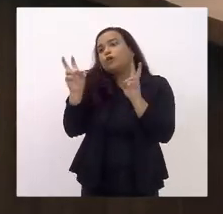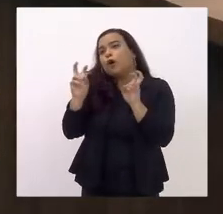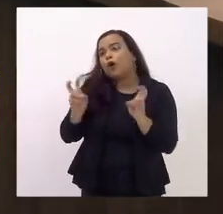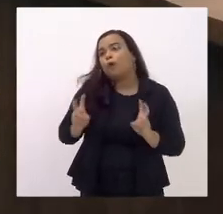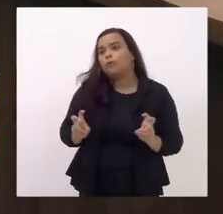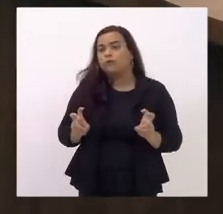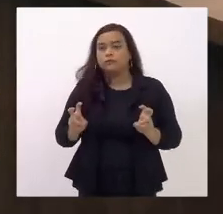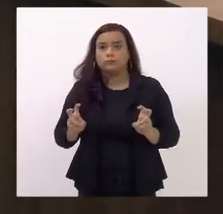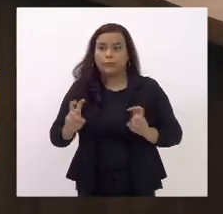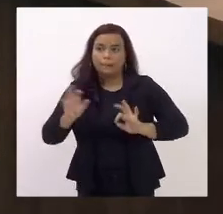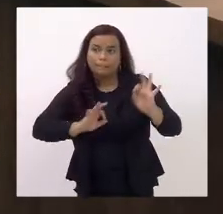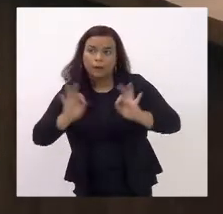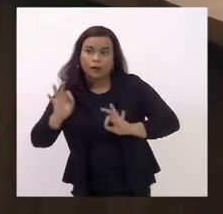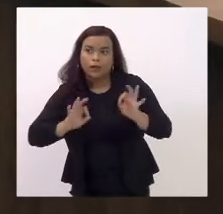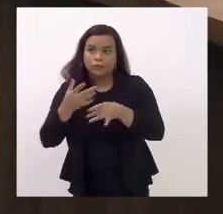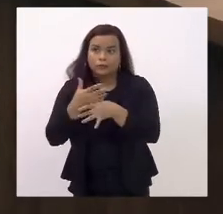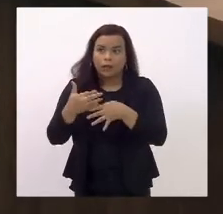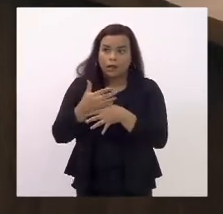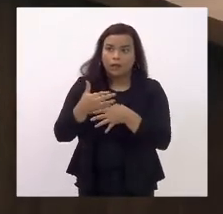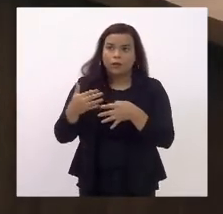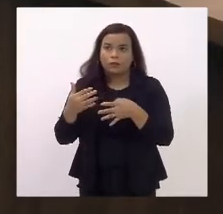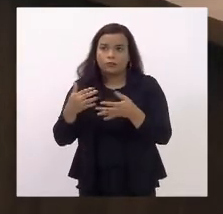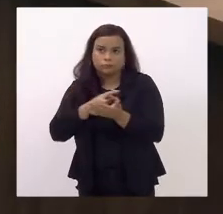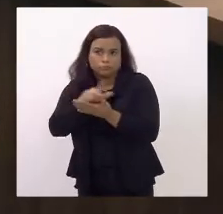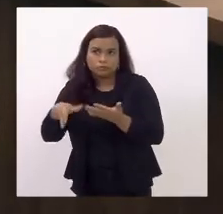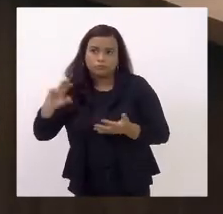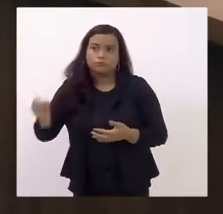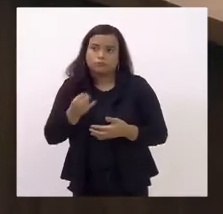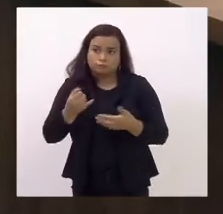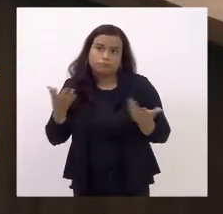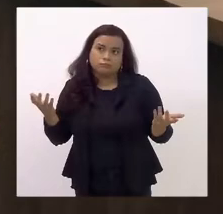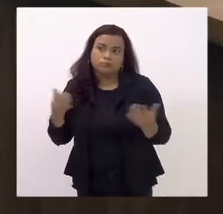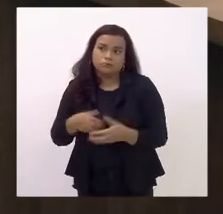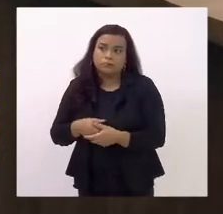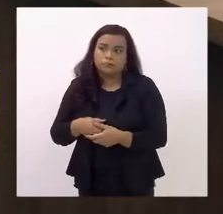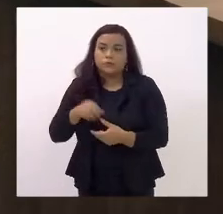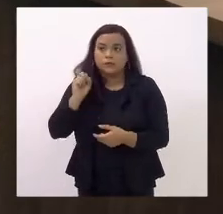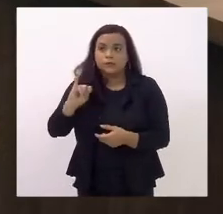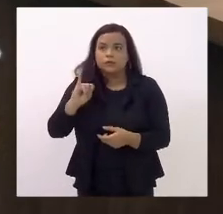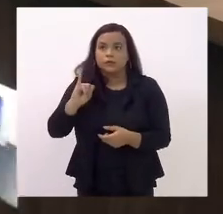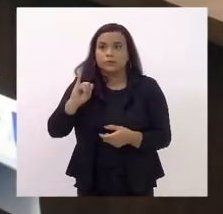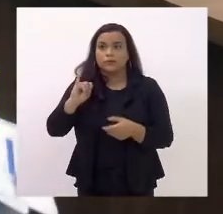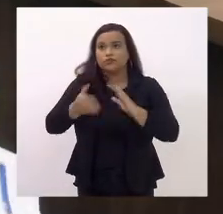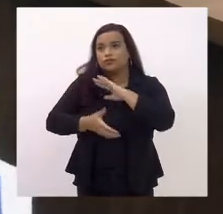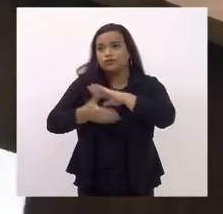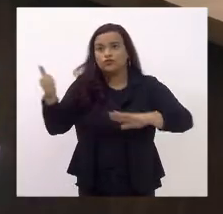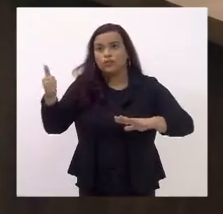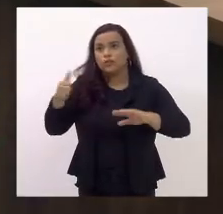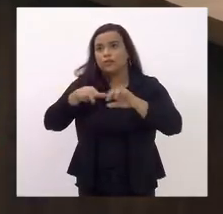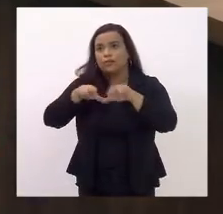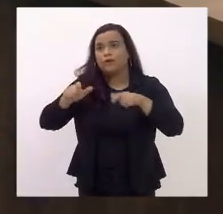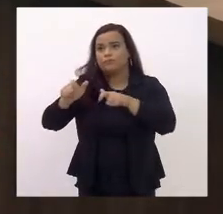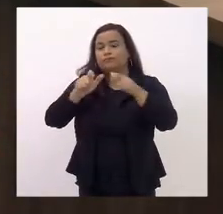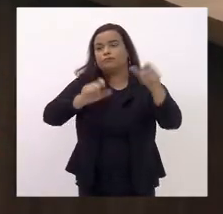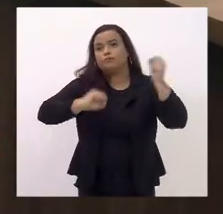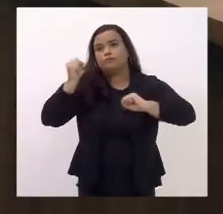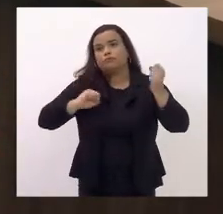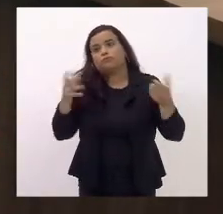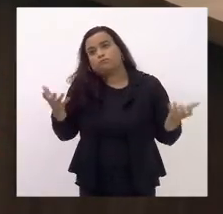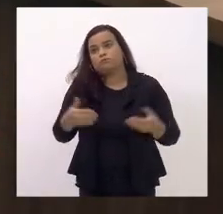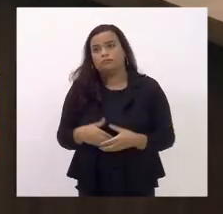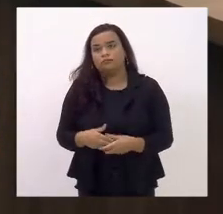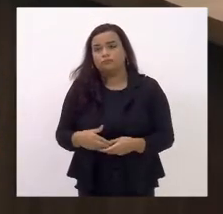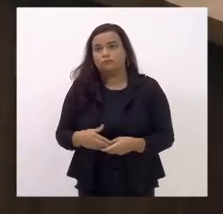ter plano urbanístico, etc, etc. É isso que eu estou falando. Já que tirou fora os distritos industriais. Já é assim,